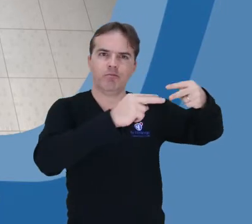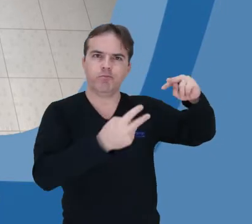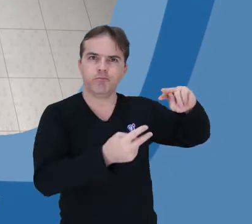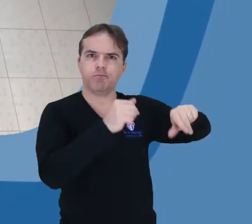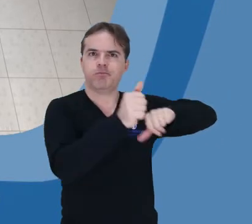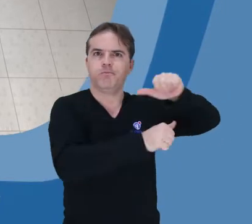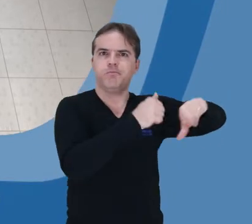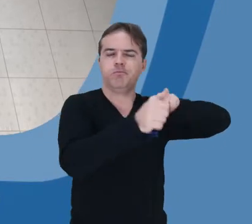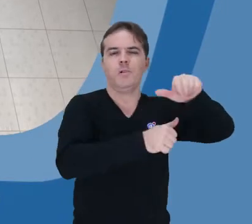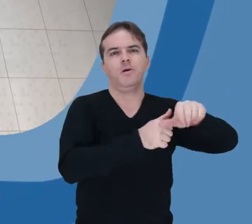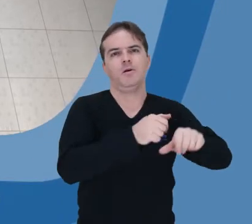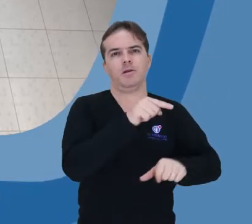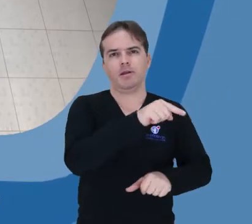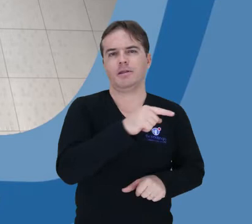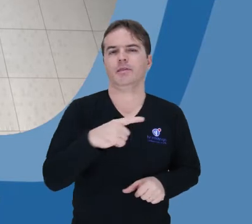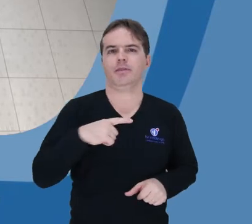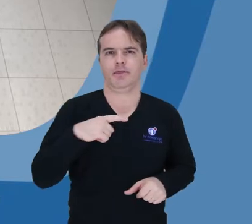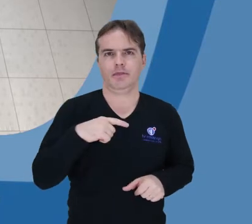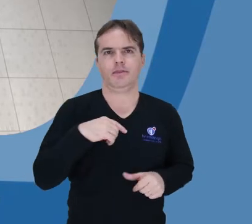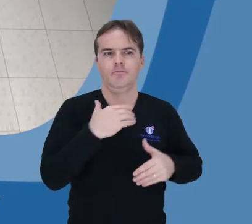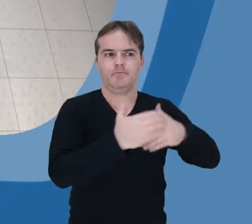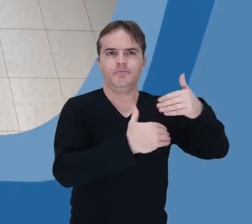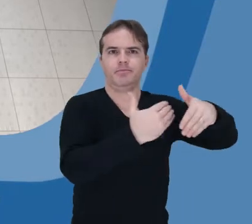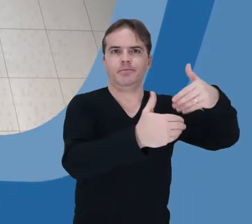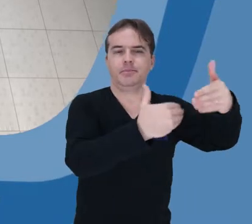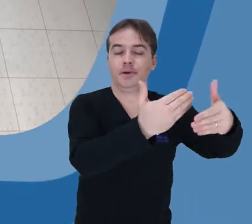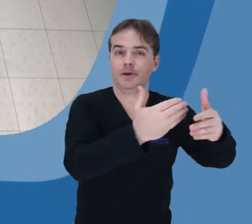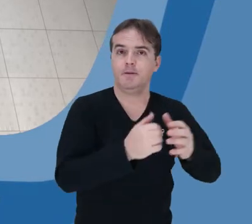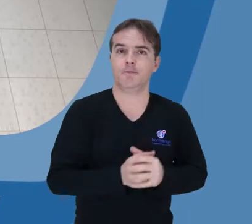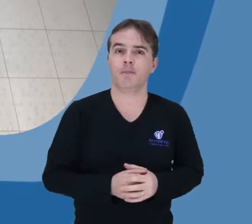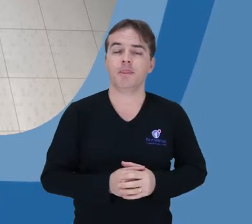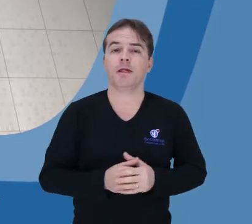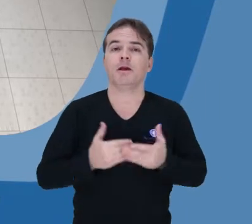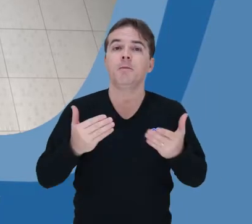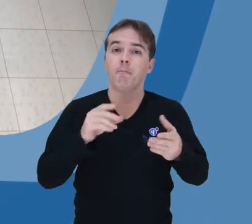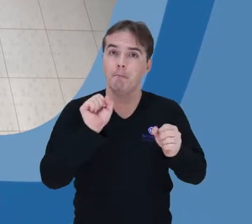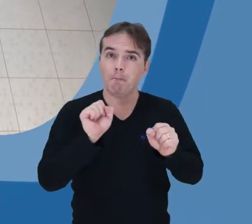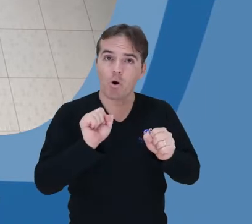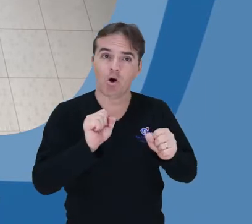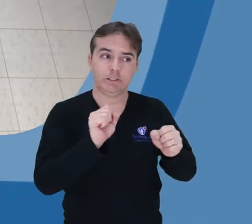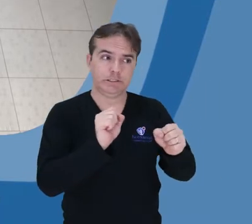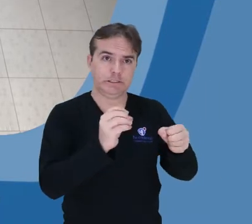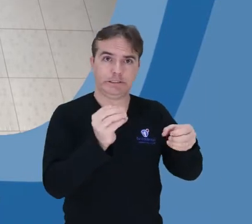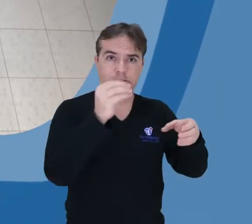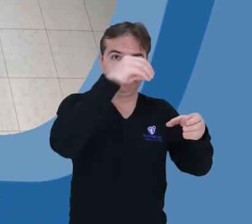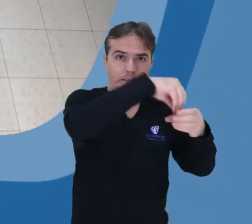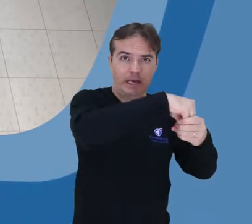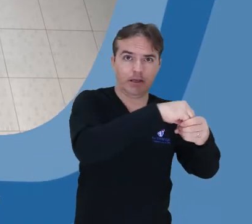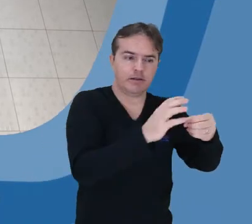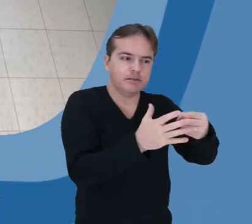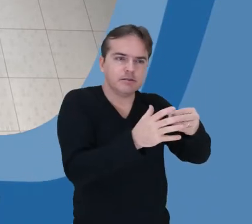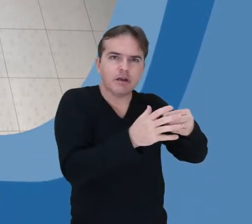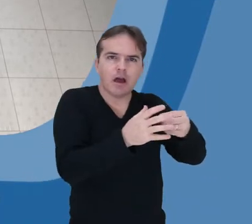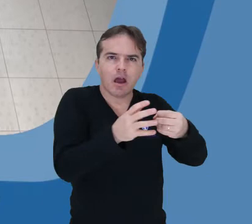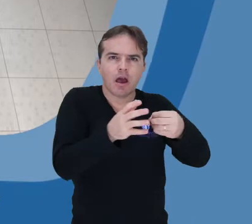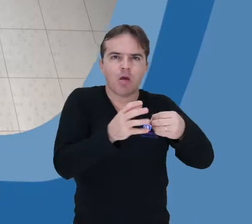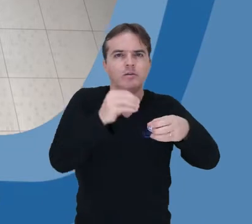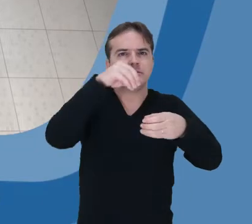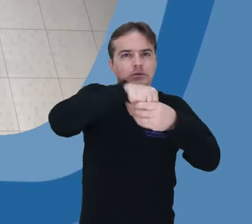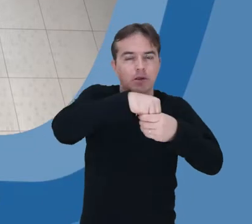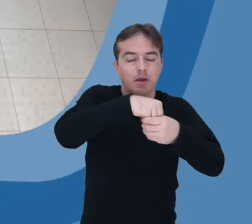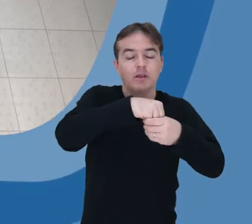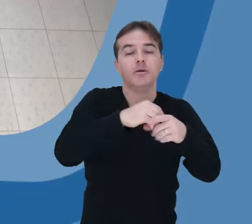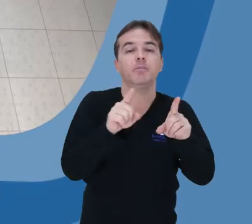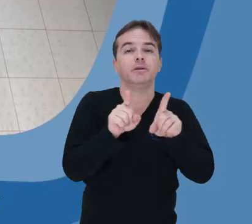algumas mudanças e modificações que podem se expressar internamente na célula